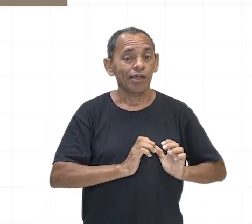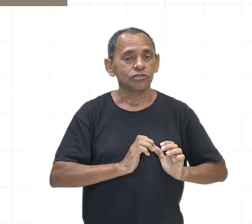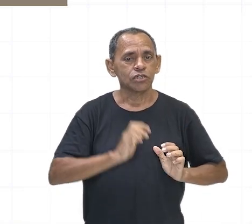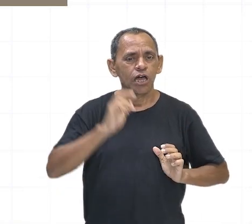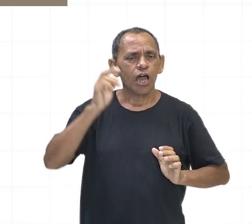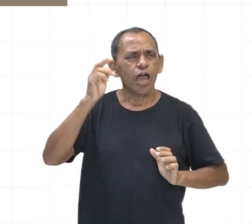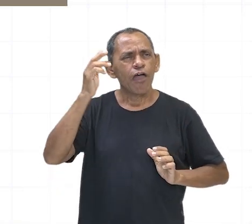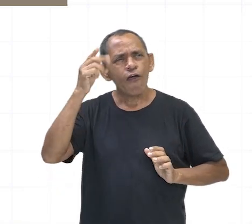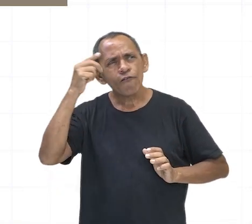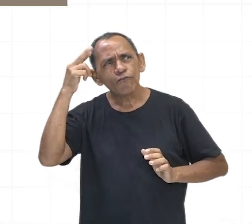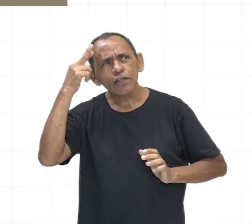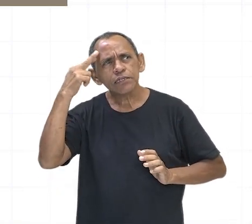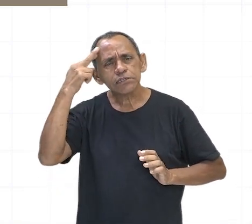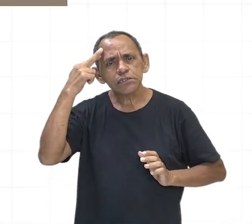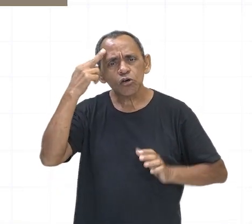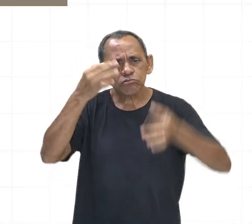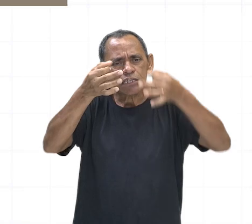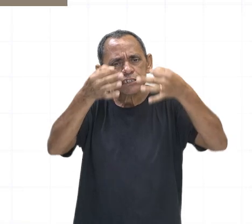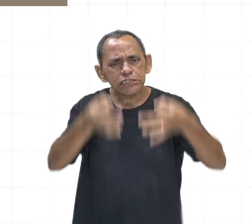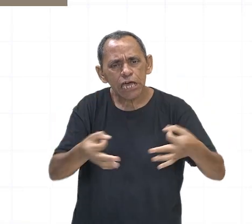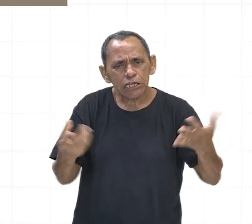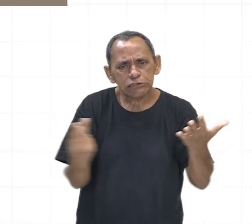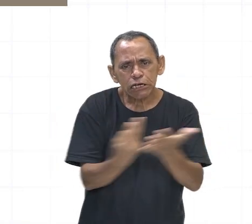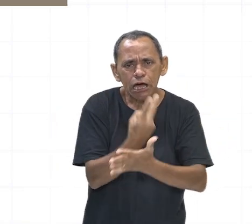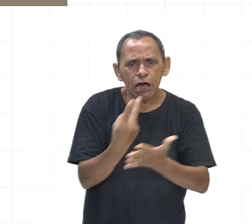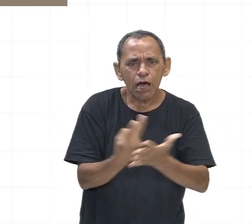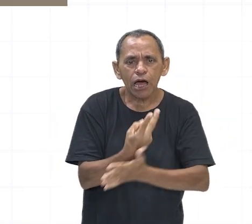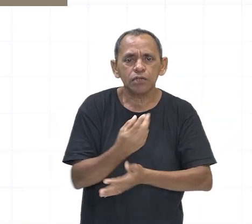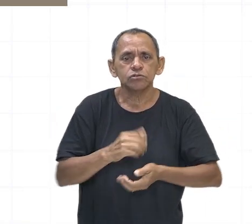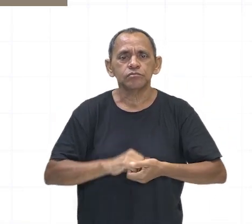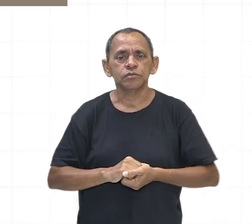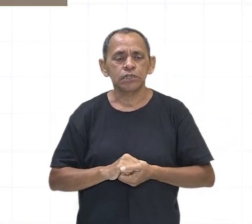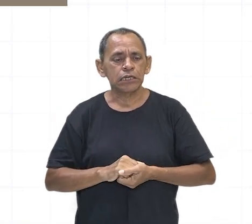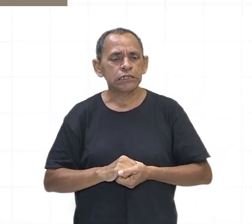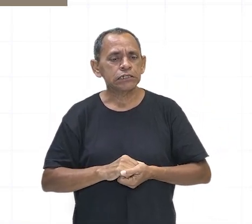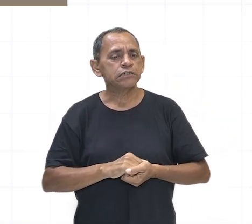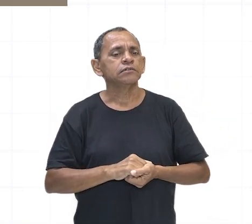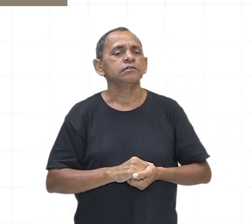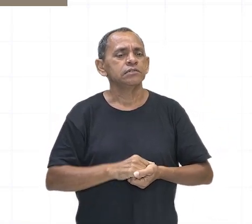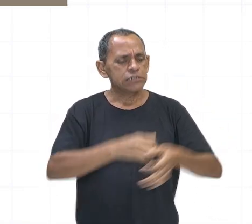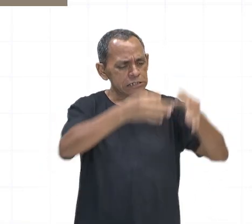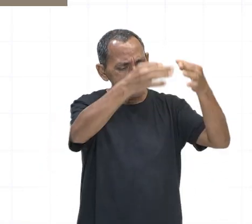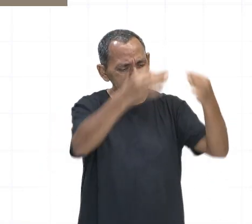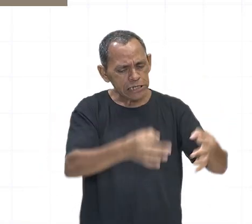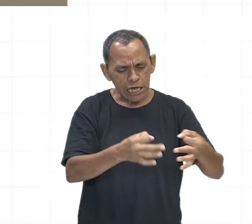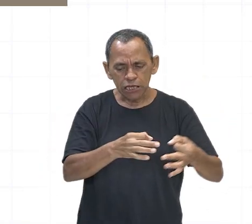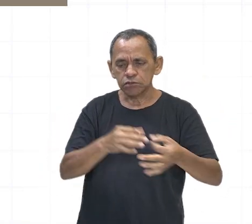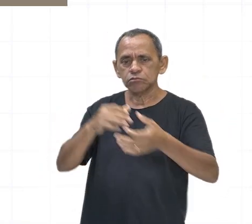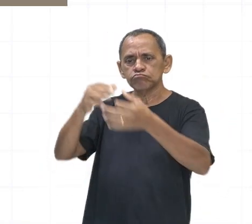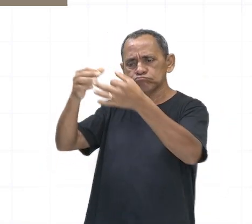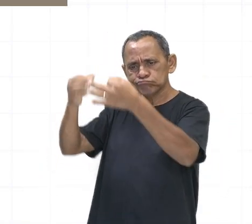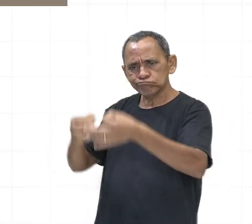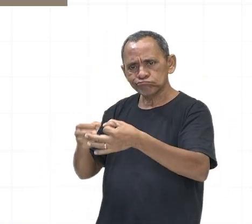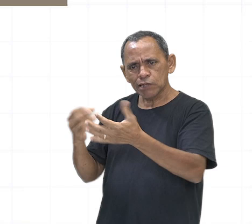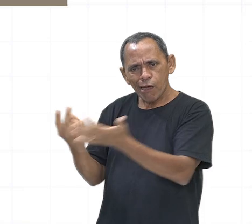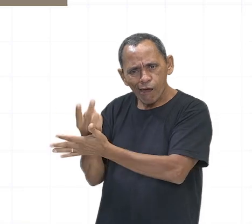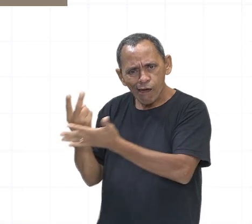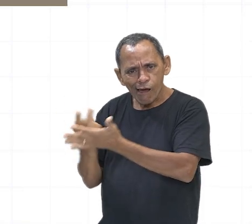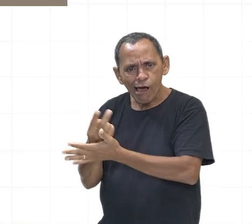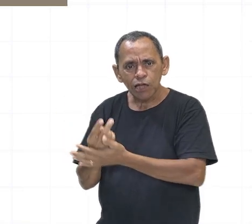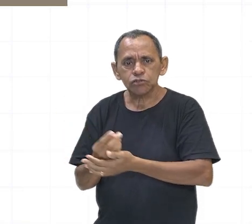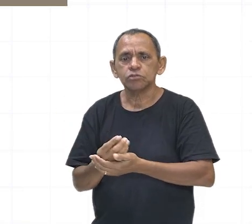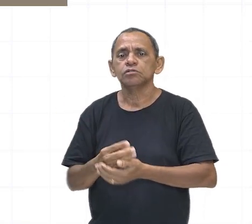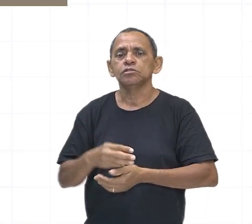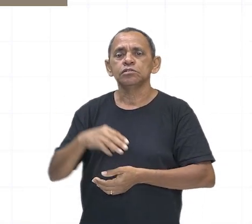certo e errado. E moral como conjunto de normas que guia